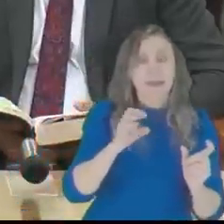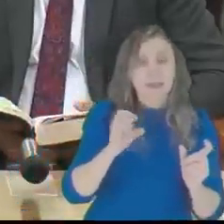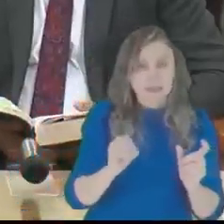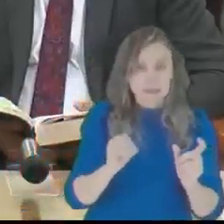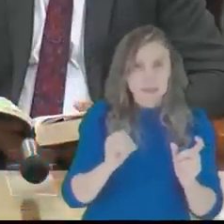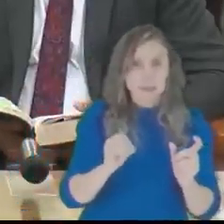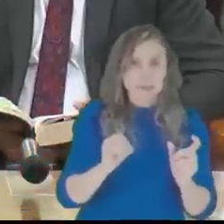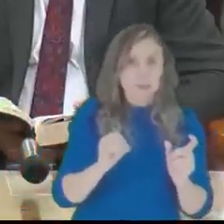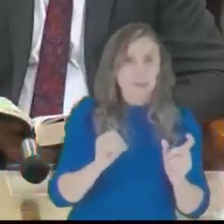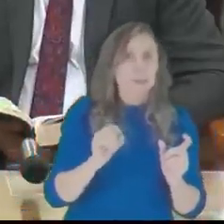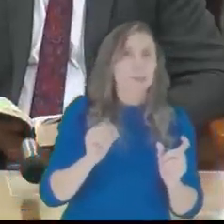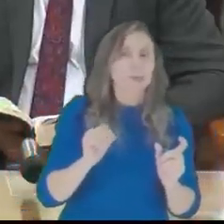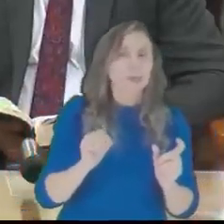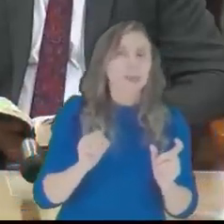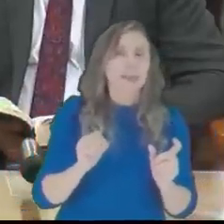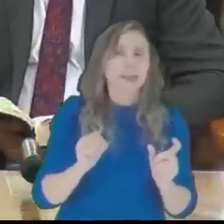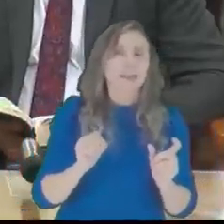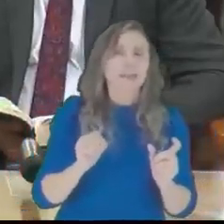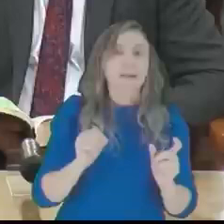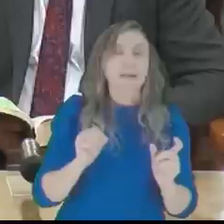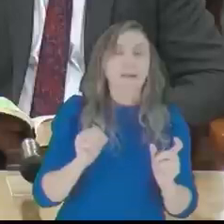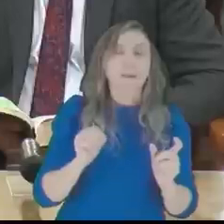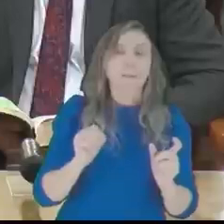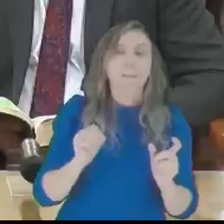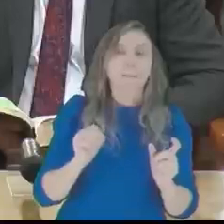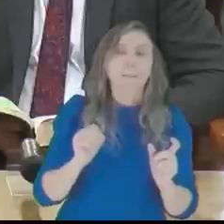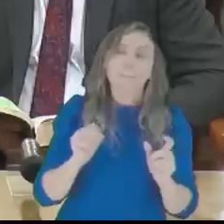diferente. Diferente de homo.